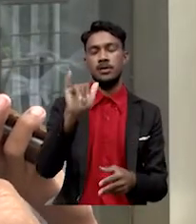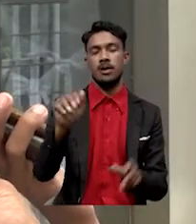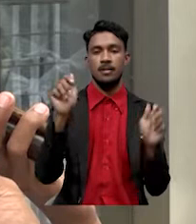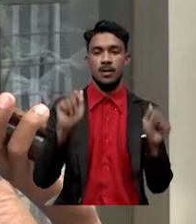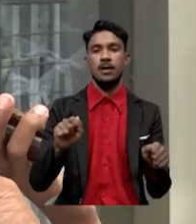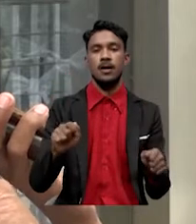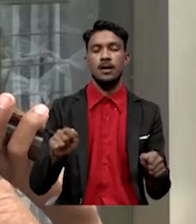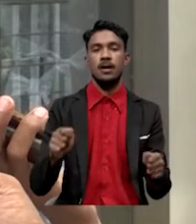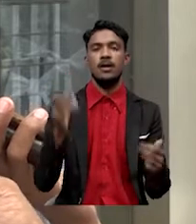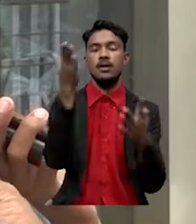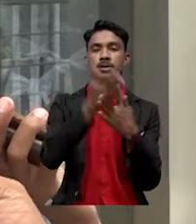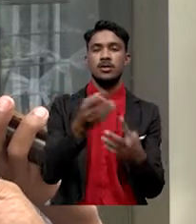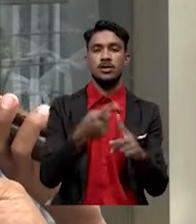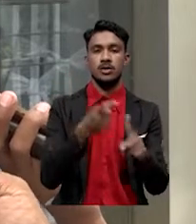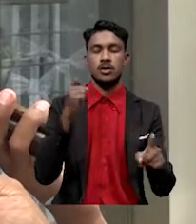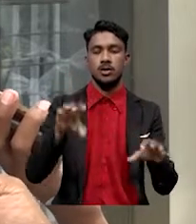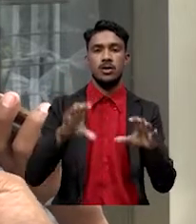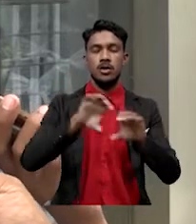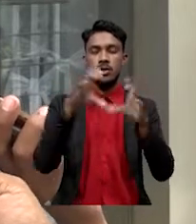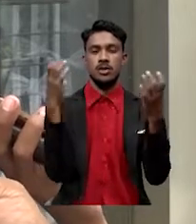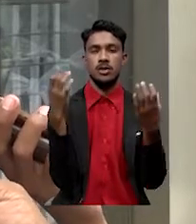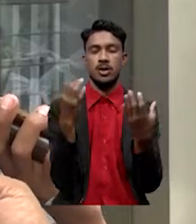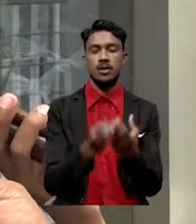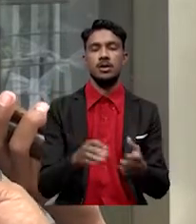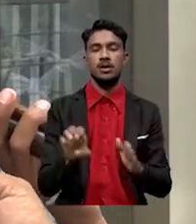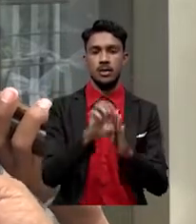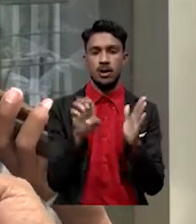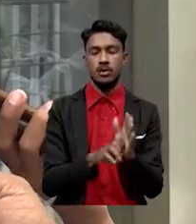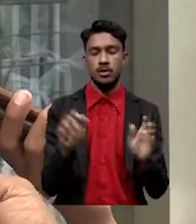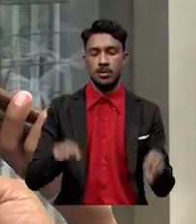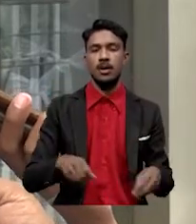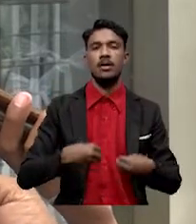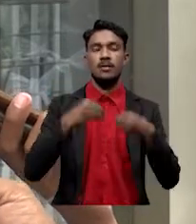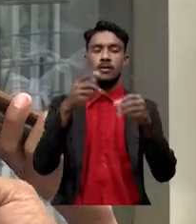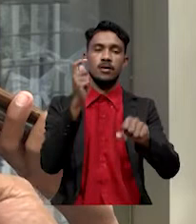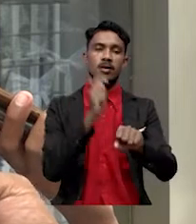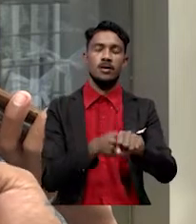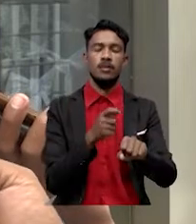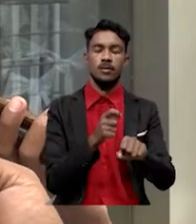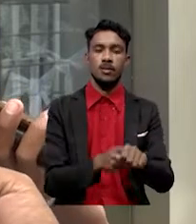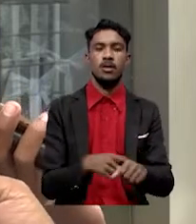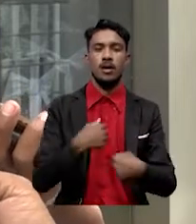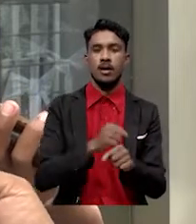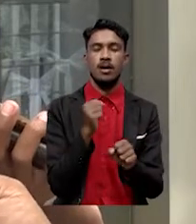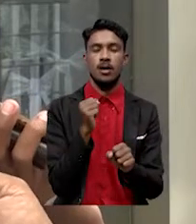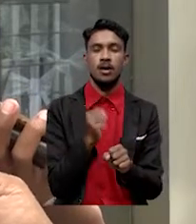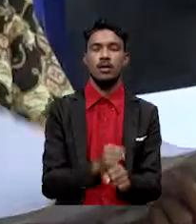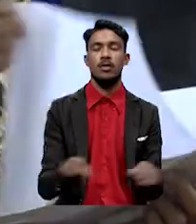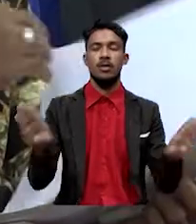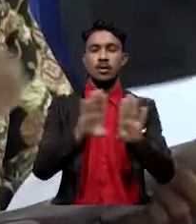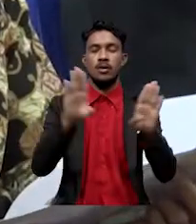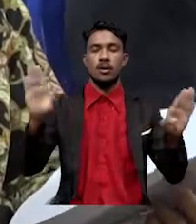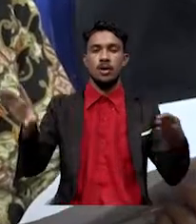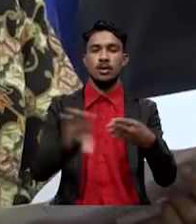pode ser requerimento, leio o conselho de imprensa, para depois está a bela acreditação, para esta pode ser a bela, ralo avantadamente a cobertura vai ao processo eleitoral